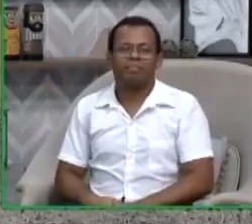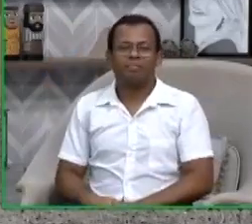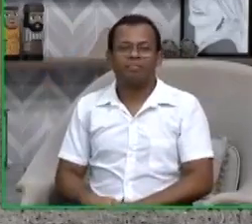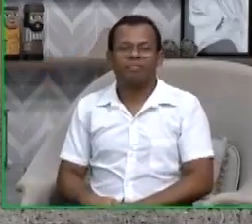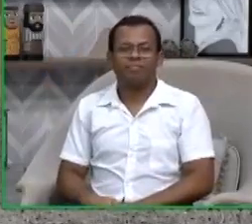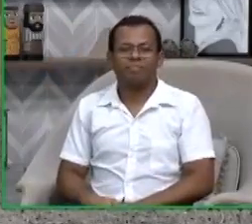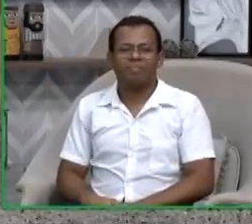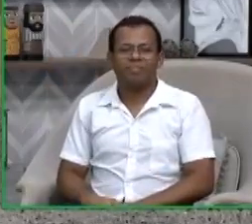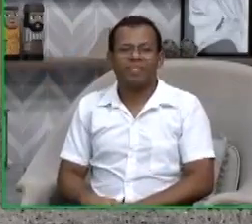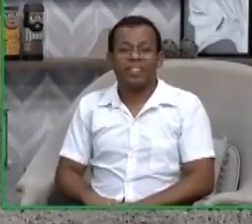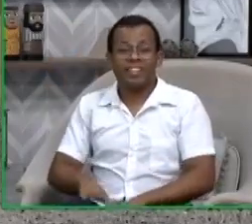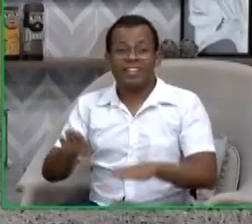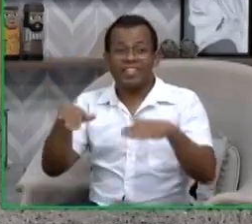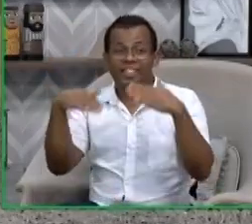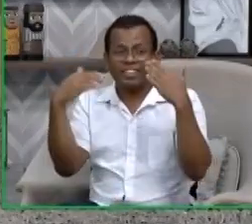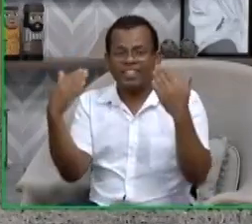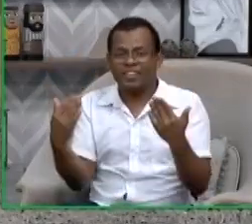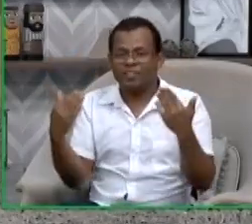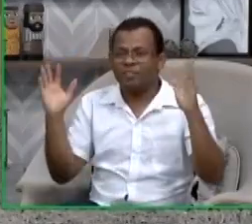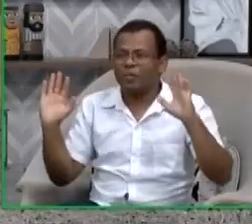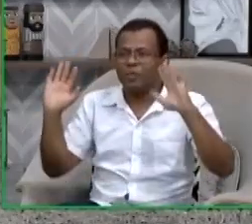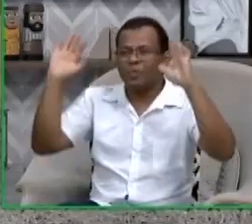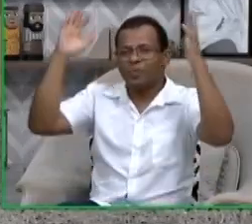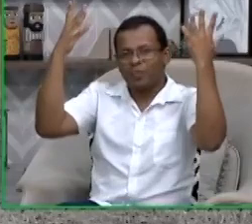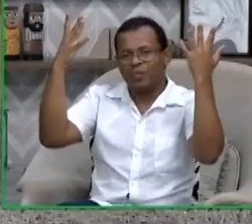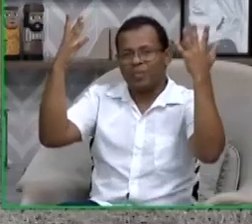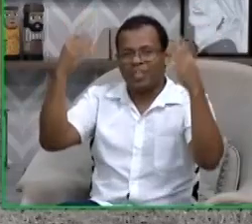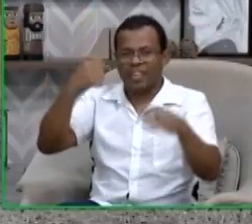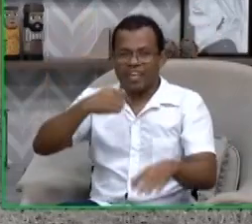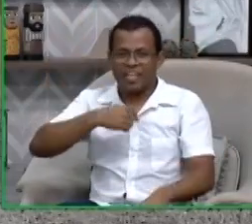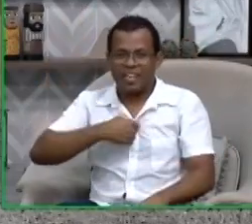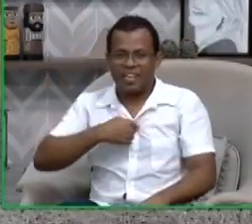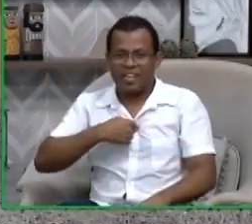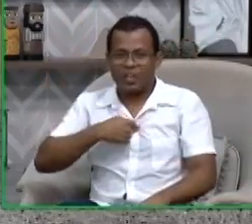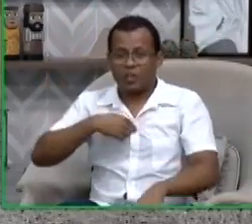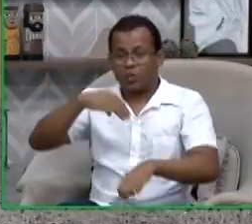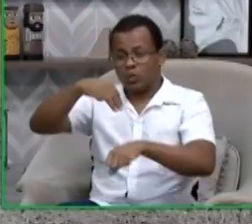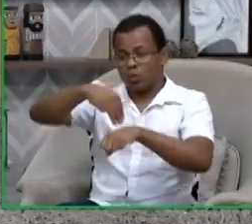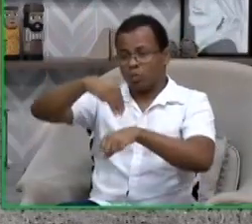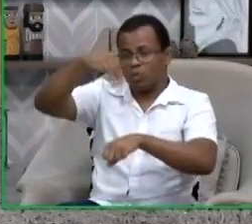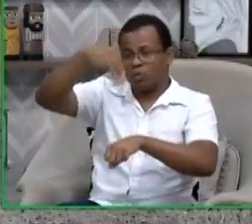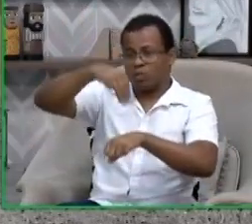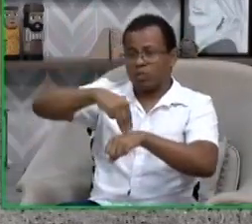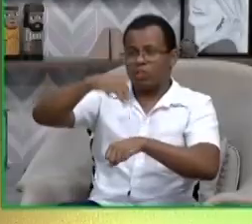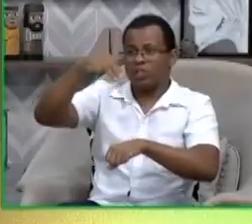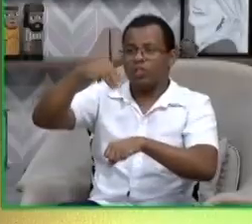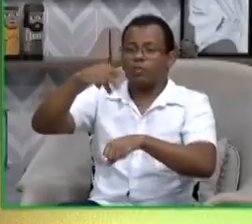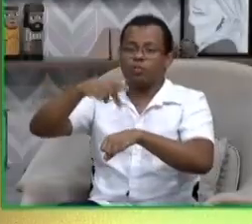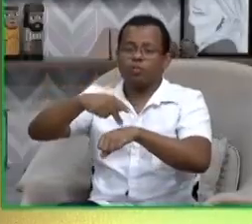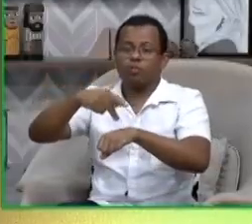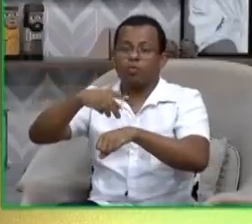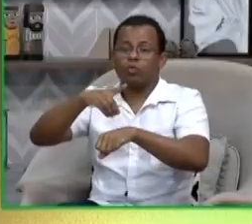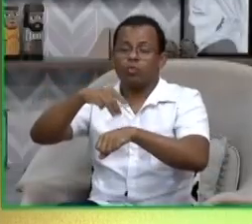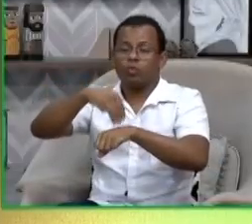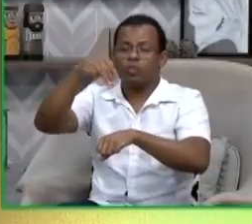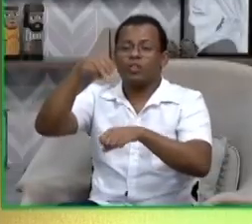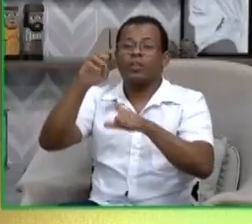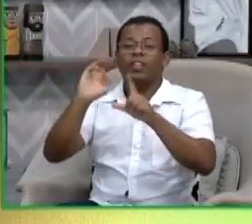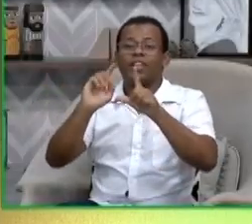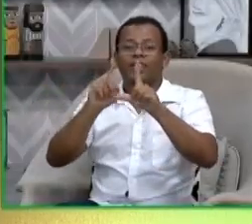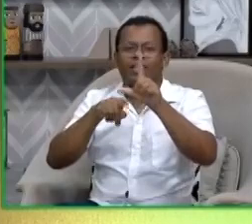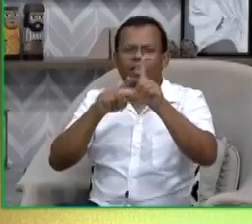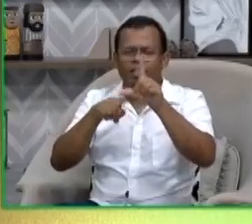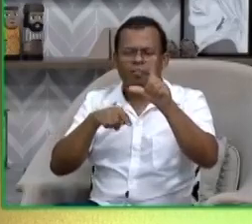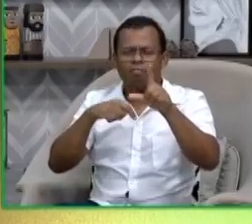Então, devido a essa comemoração, eu, como sou mestranda do PPGL em literatura, eu queria muito